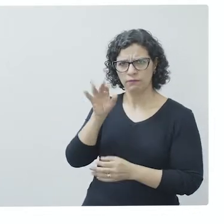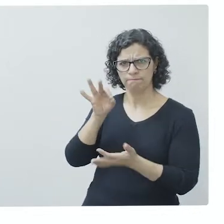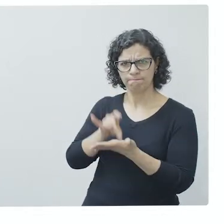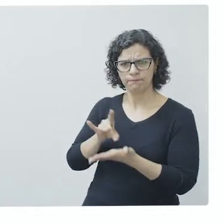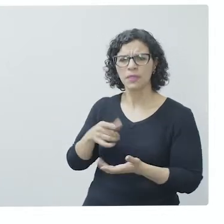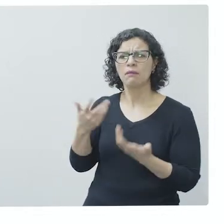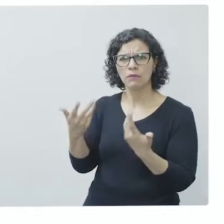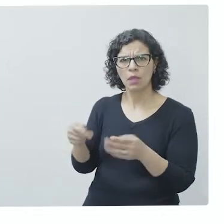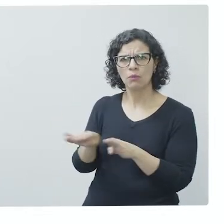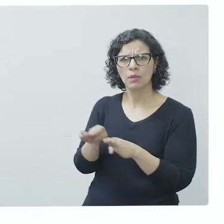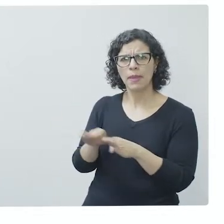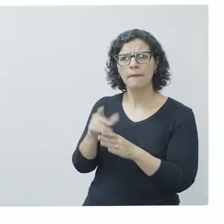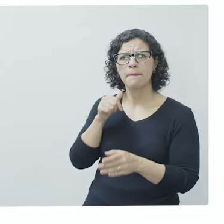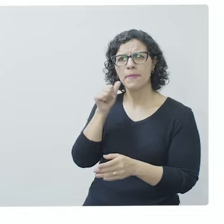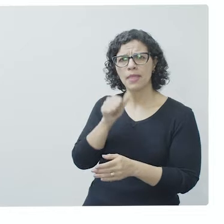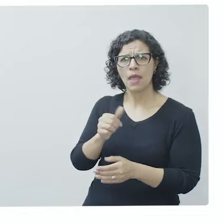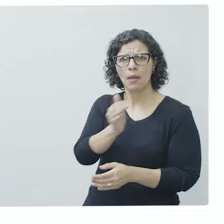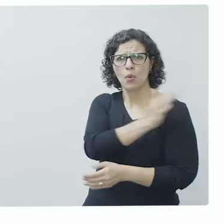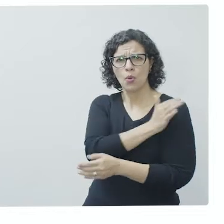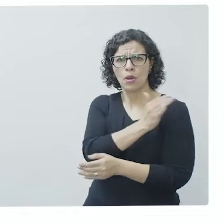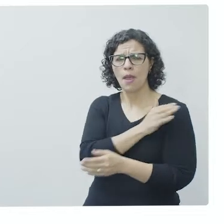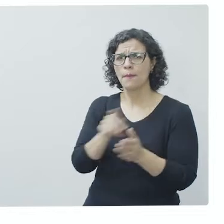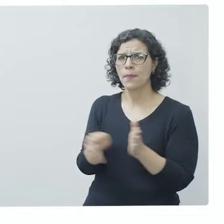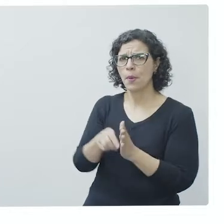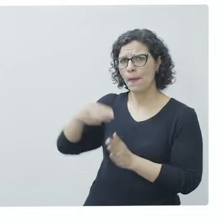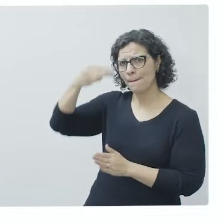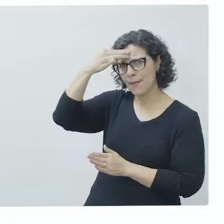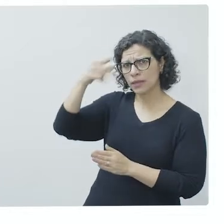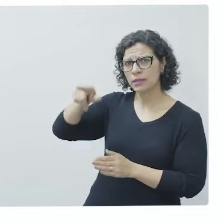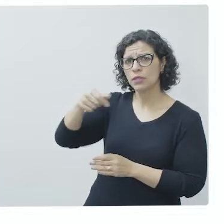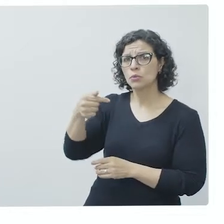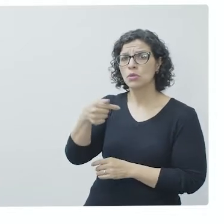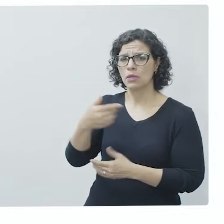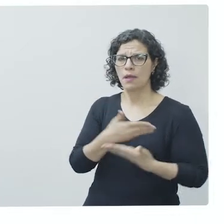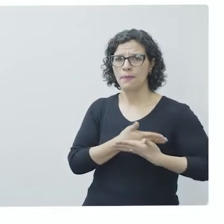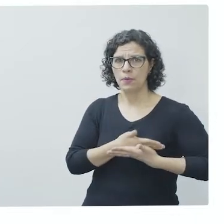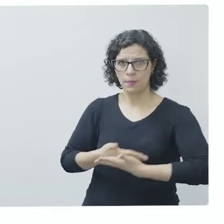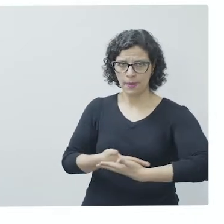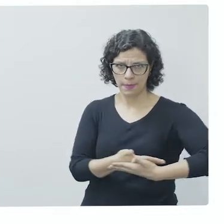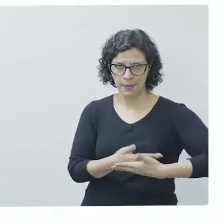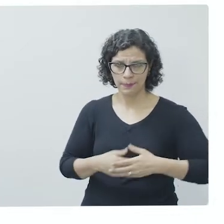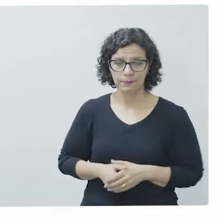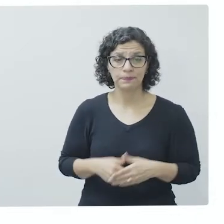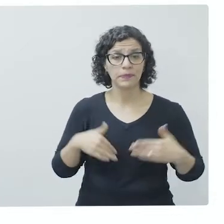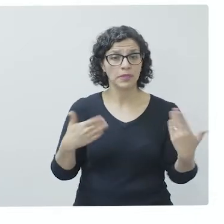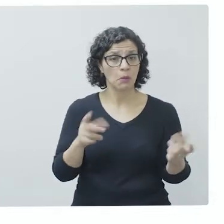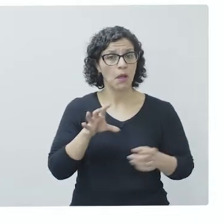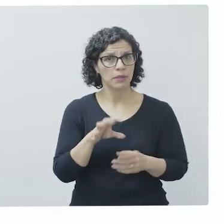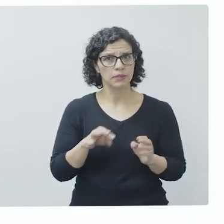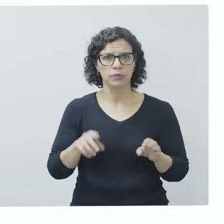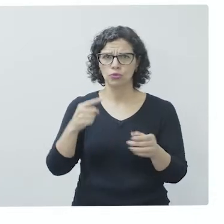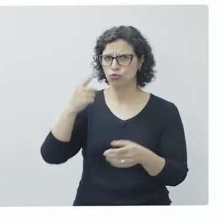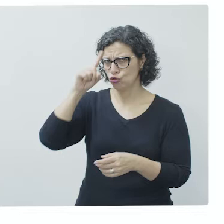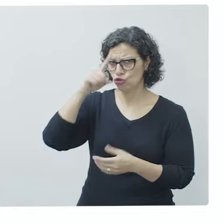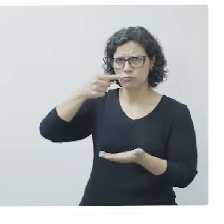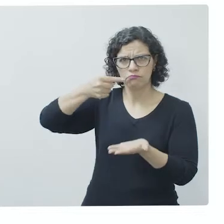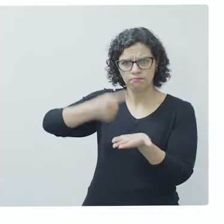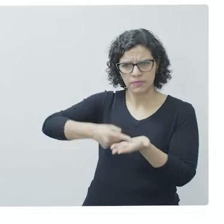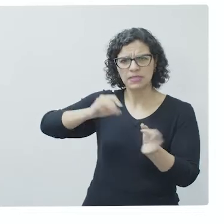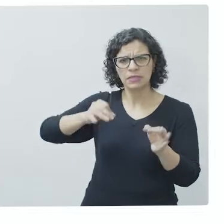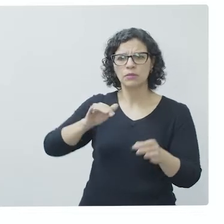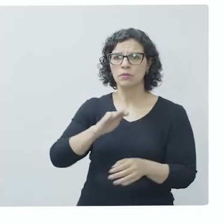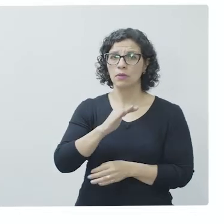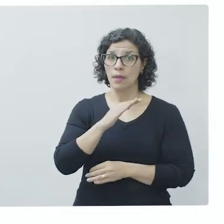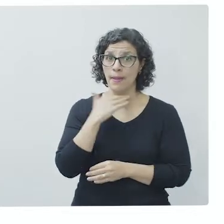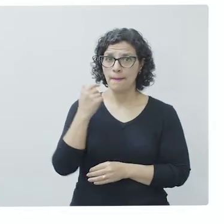firme. "Quero que seja minha comadre, madrinha de meu 7º filho." E assim foi. No dia combinado,